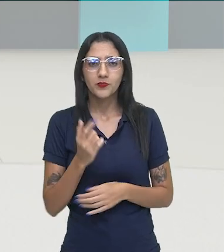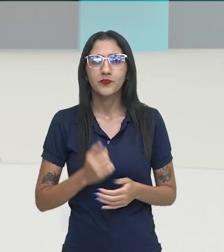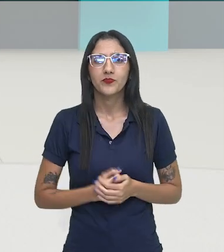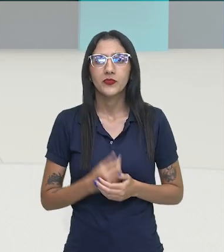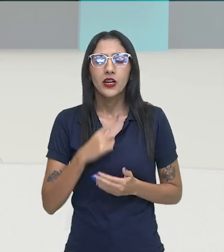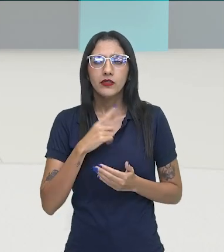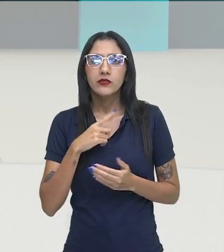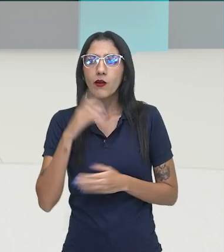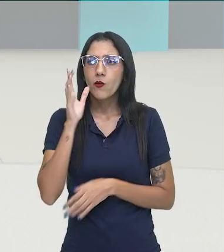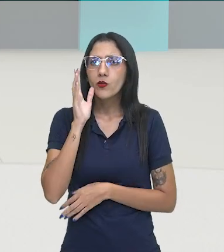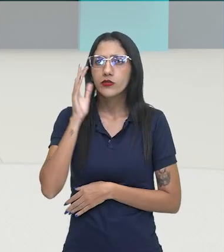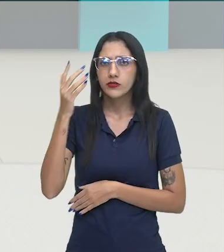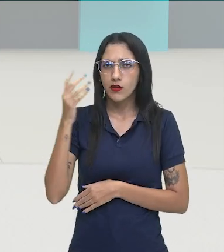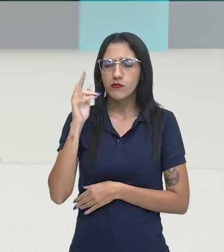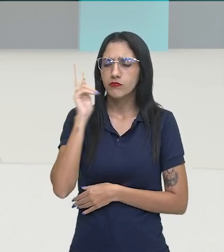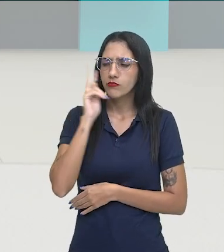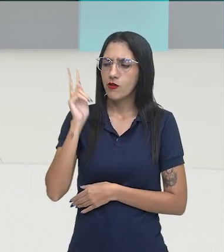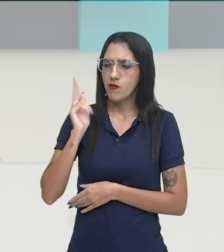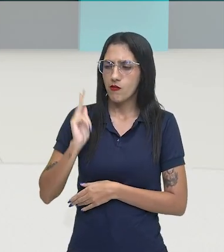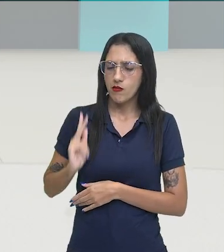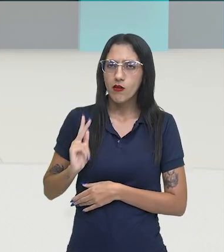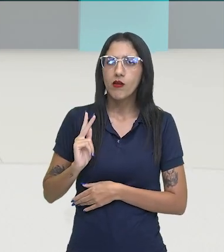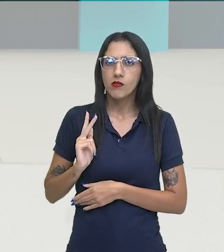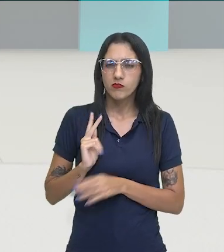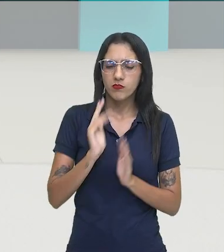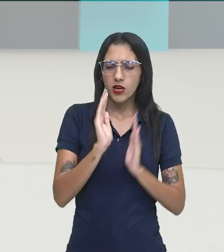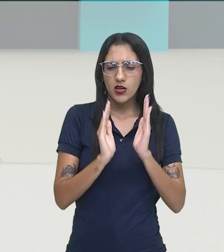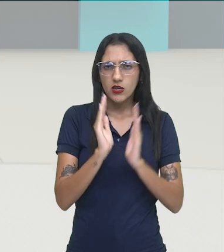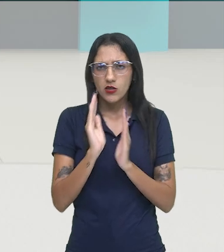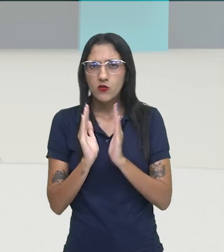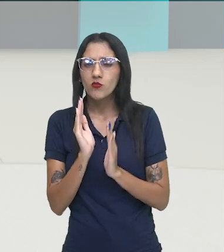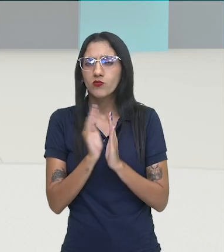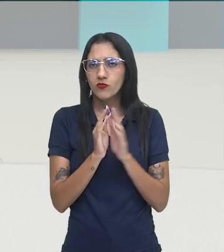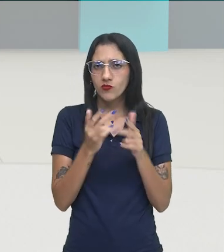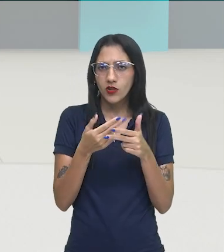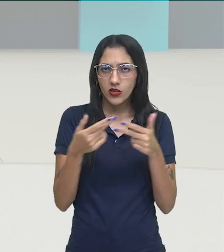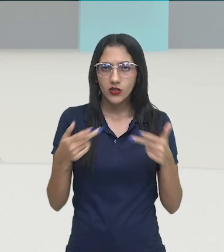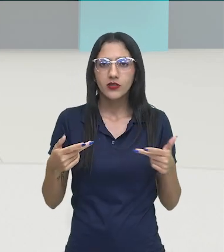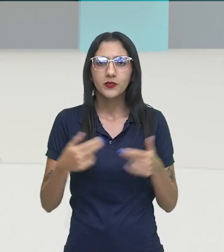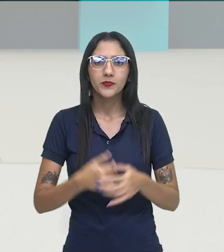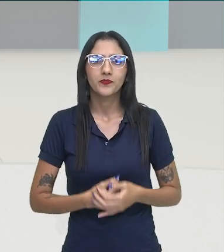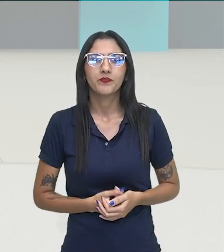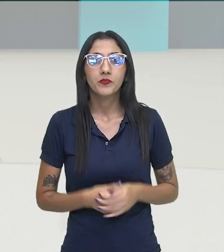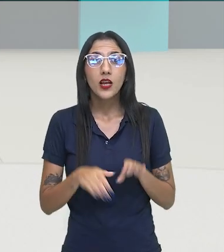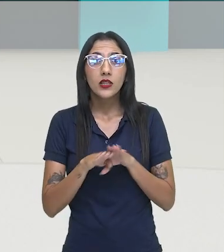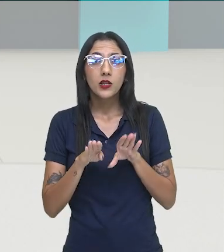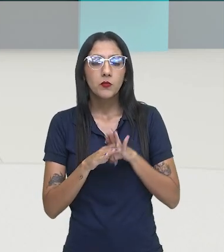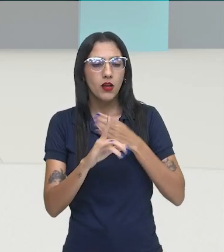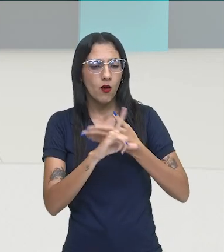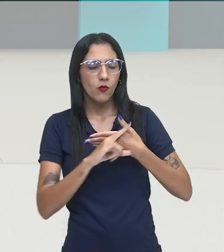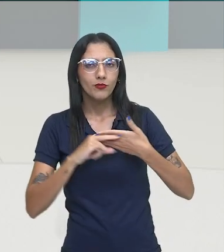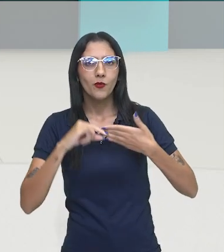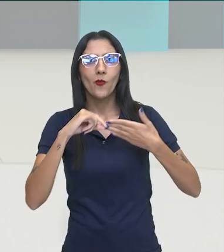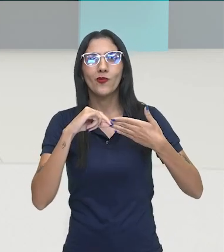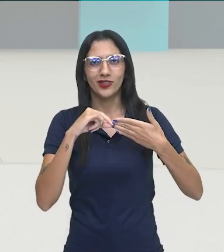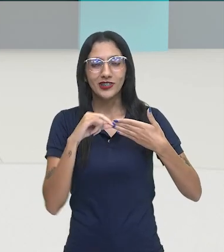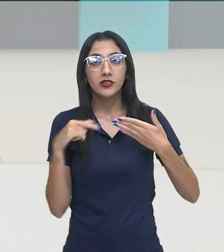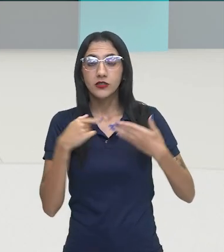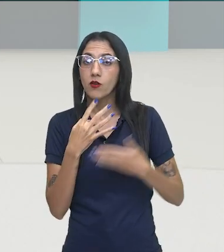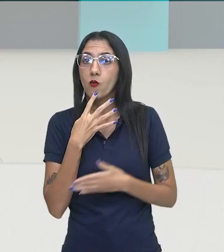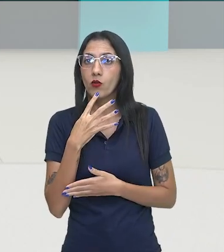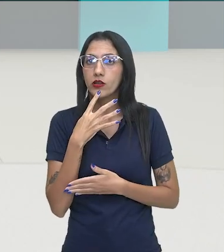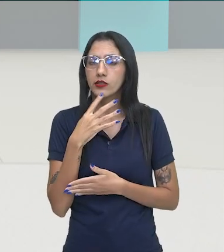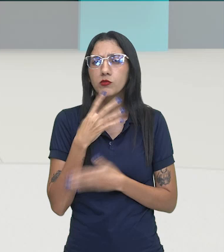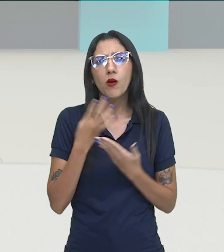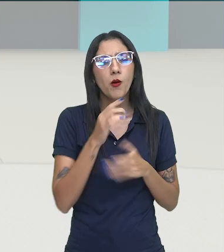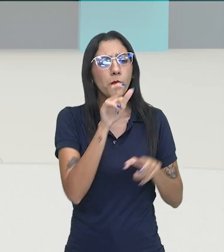irão acontecer em determinadas épocas. Os artistas, iremos conhecer